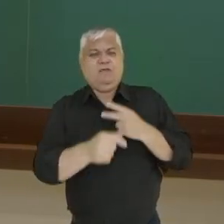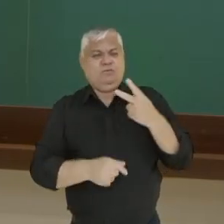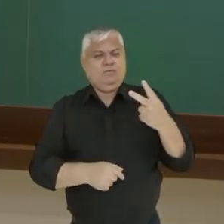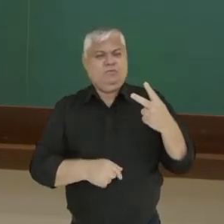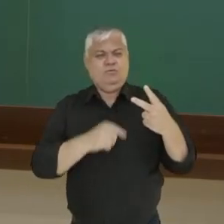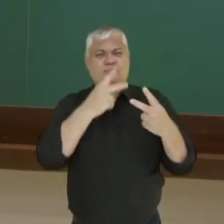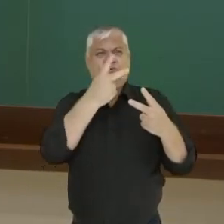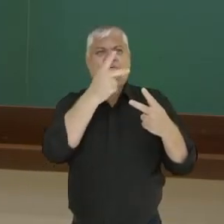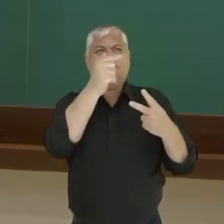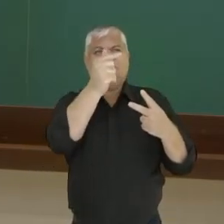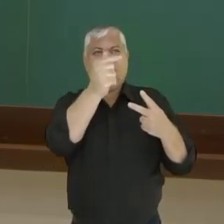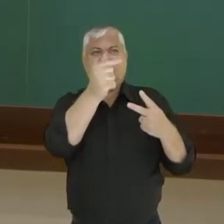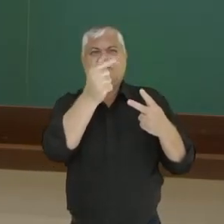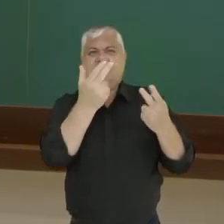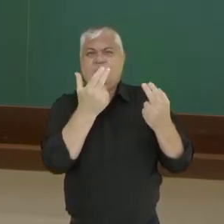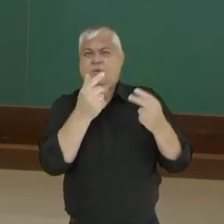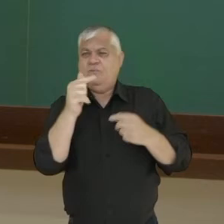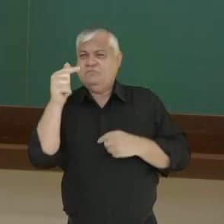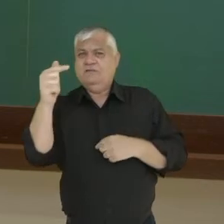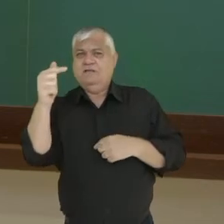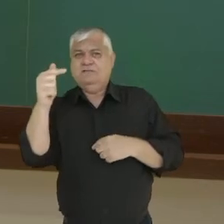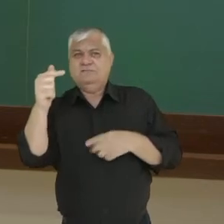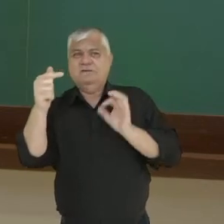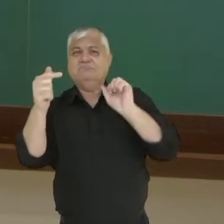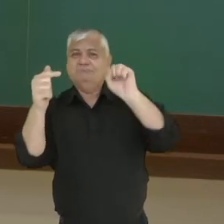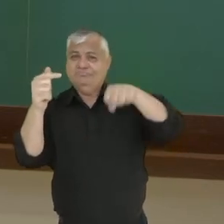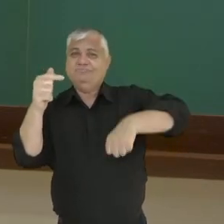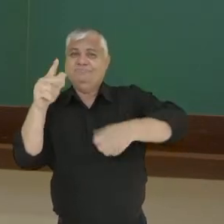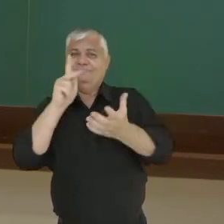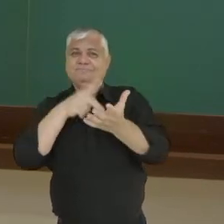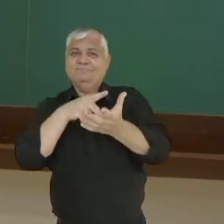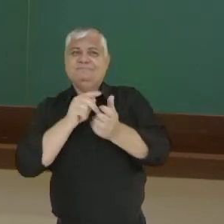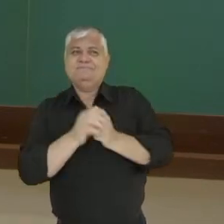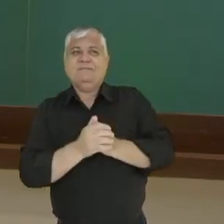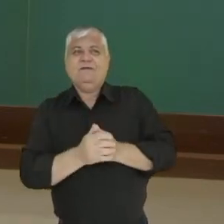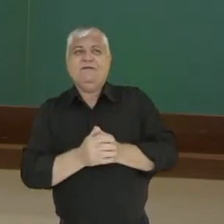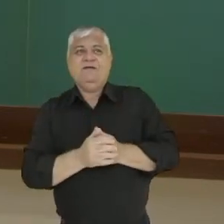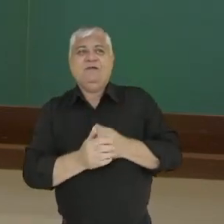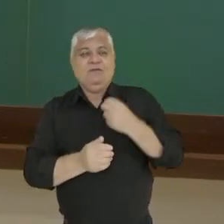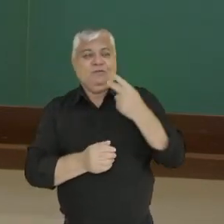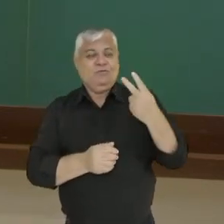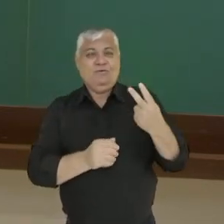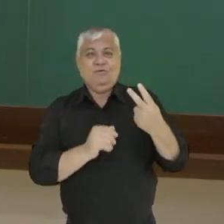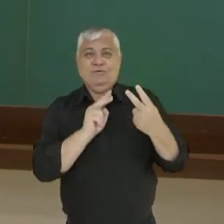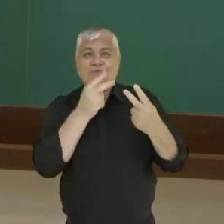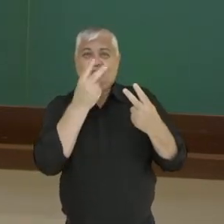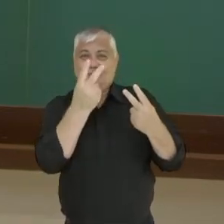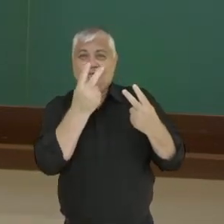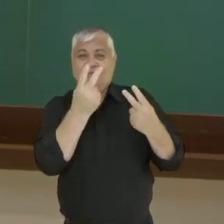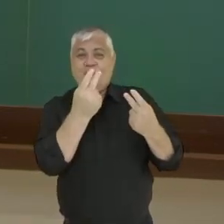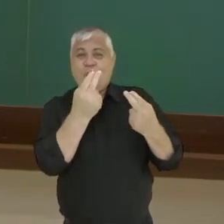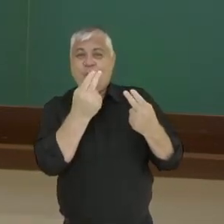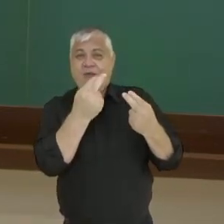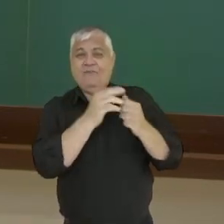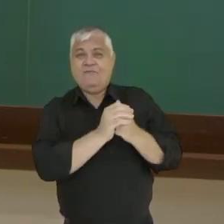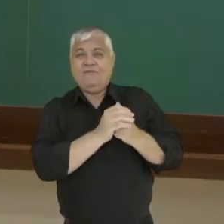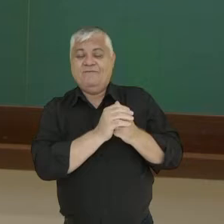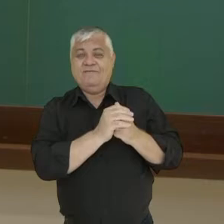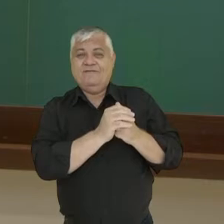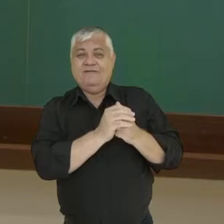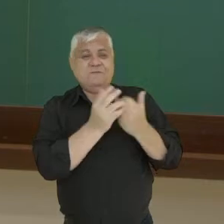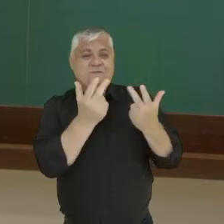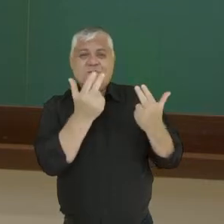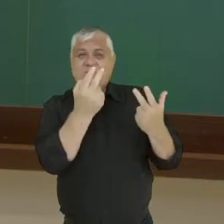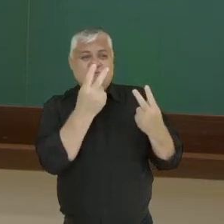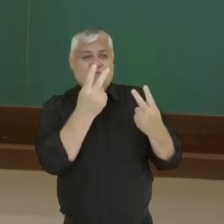7. Sim, fato, né? Então, olhem só, base da potência e base do logaritmo é a